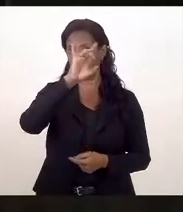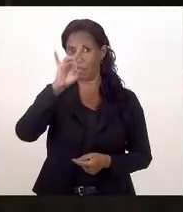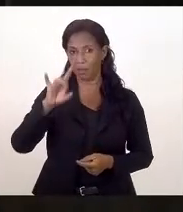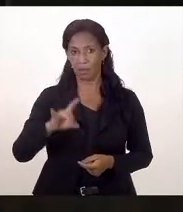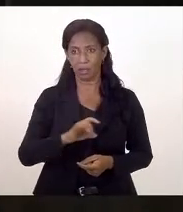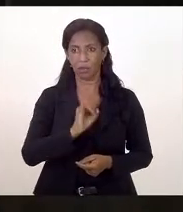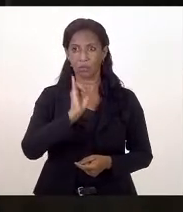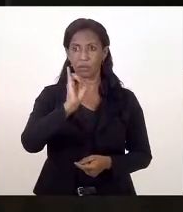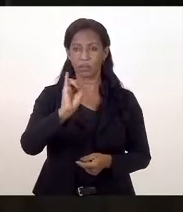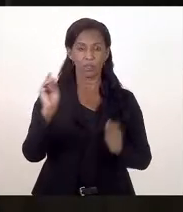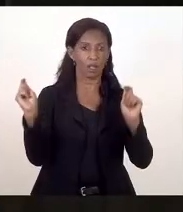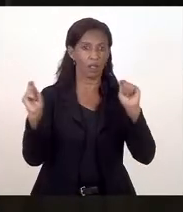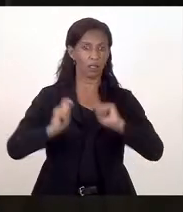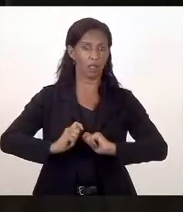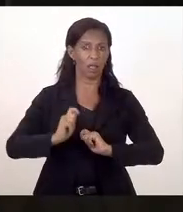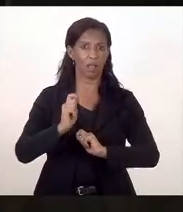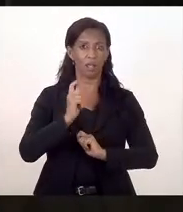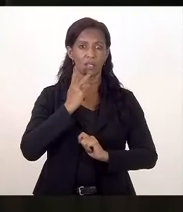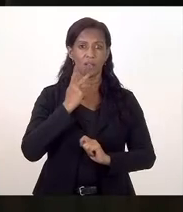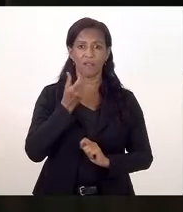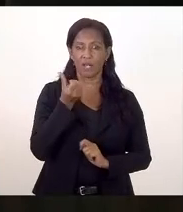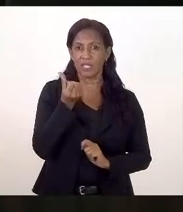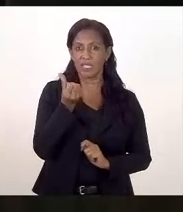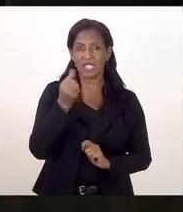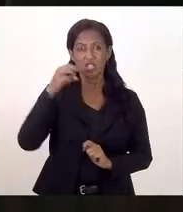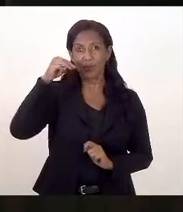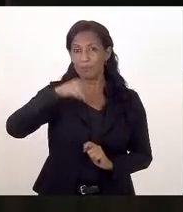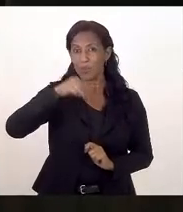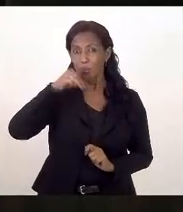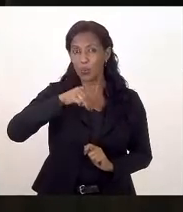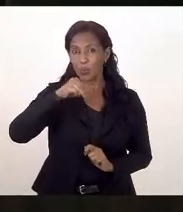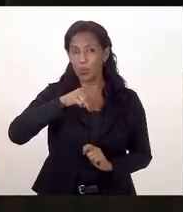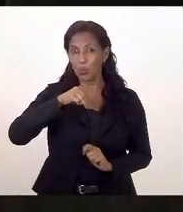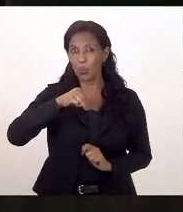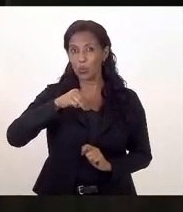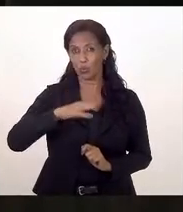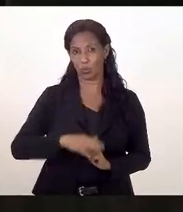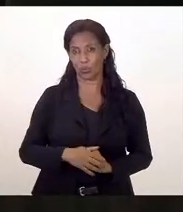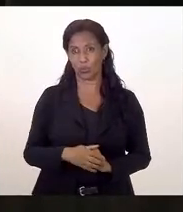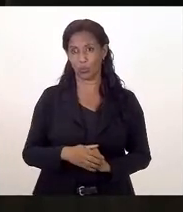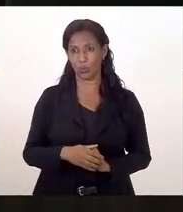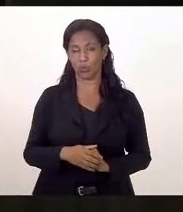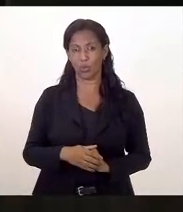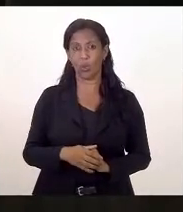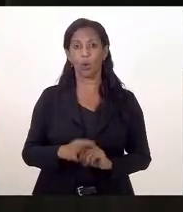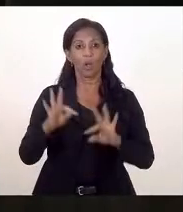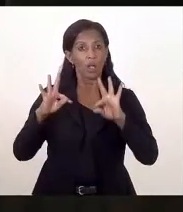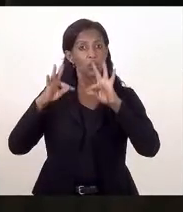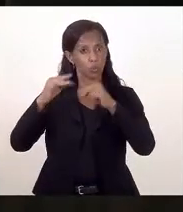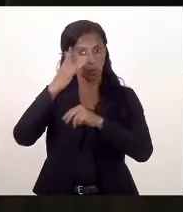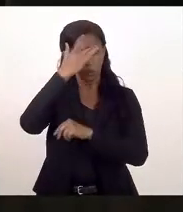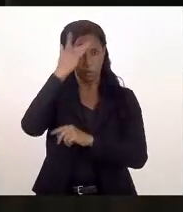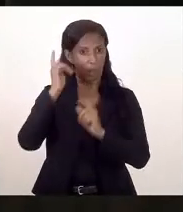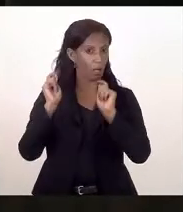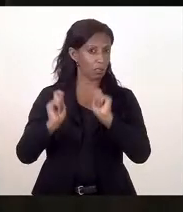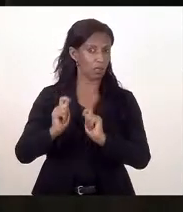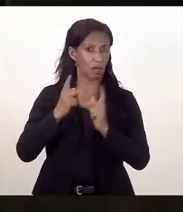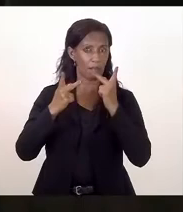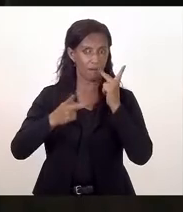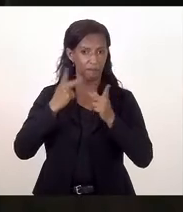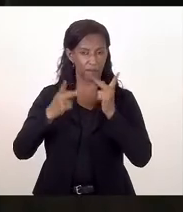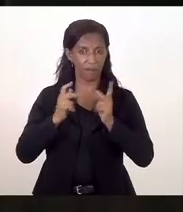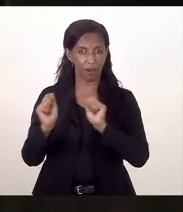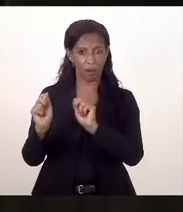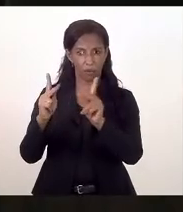se poderia cada um falar seis minutos, e aí, no máximo, seis minutos daria para que todos pudessem fazer uso da